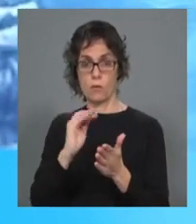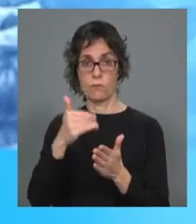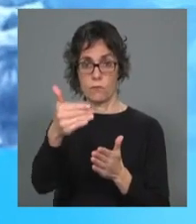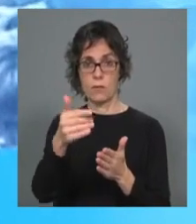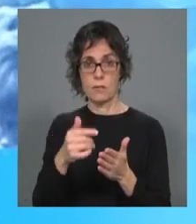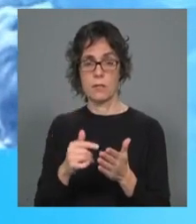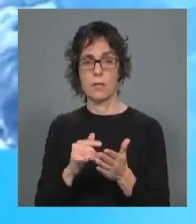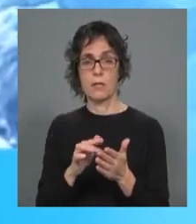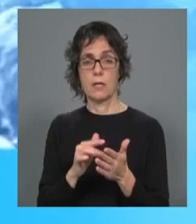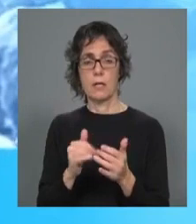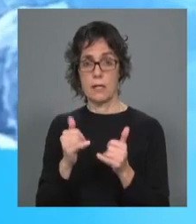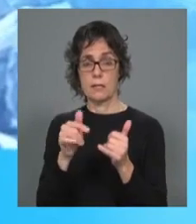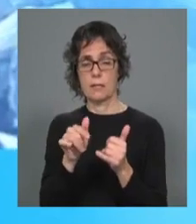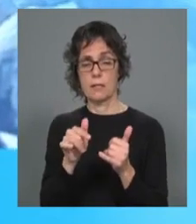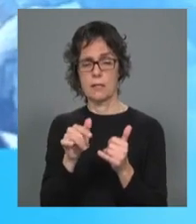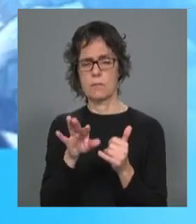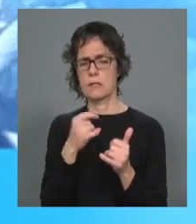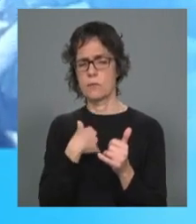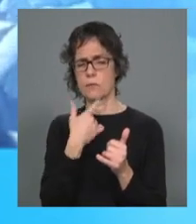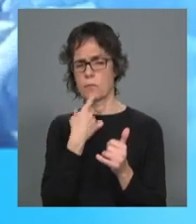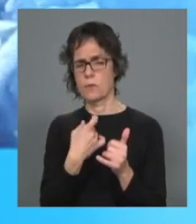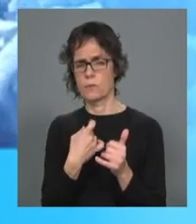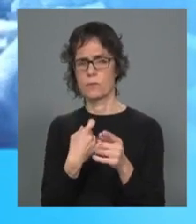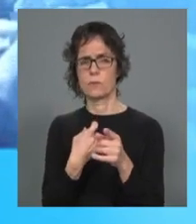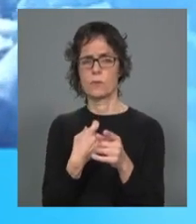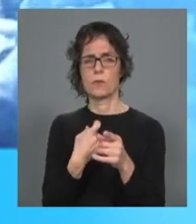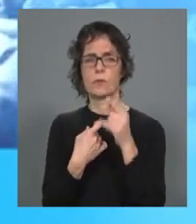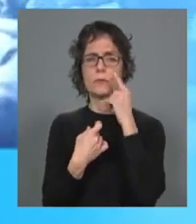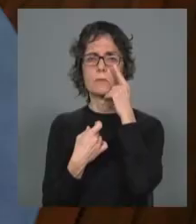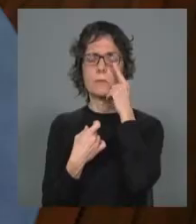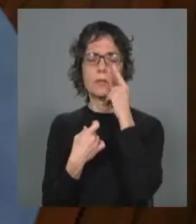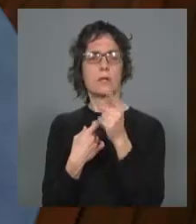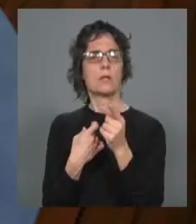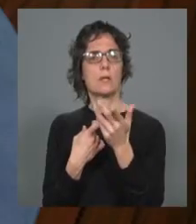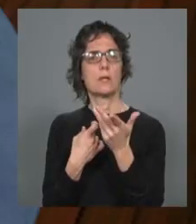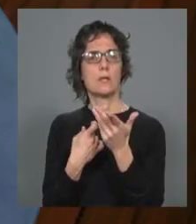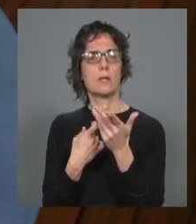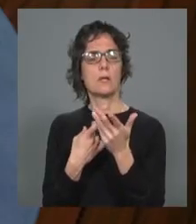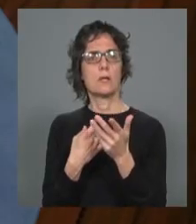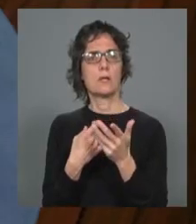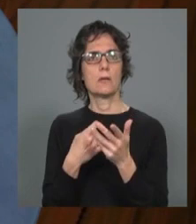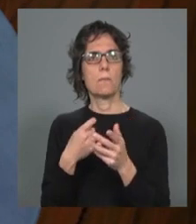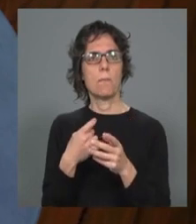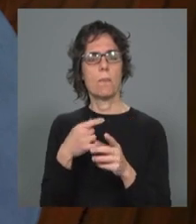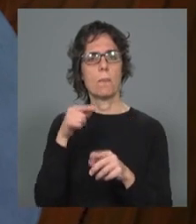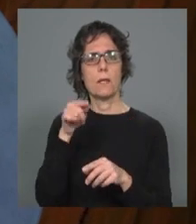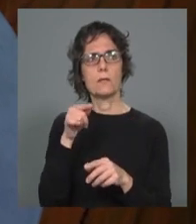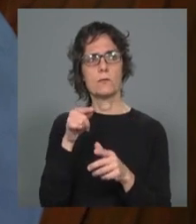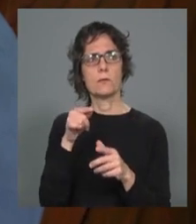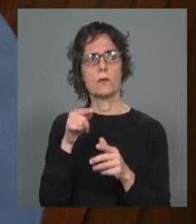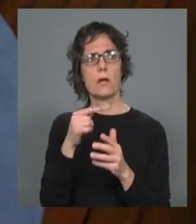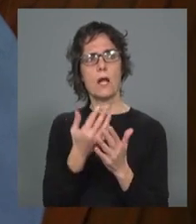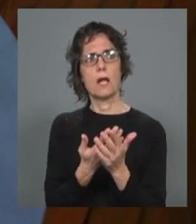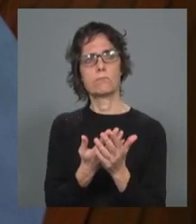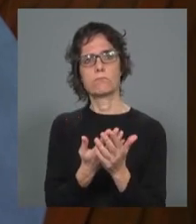fim e ao cabo é a forma de se perceber, de se fazer a leitura do cuidado que têm tido, não é? E da criatividade também